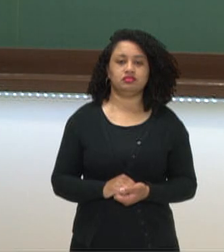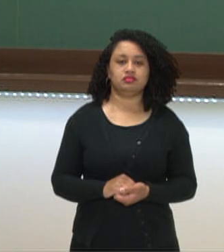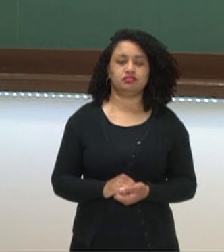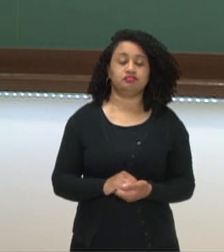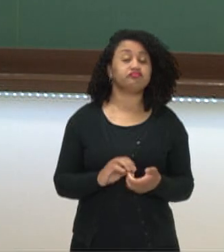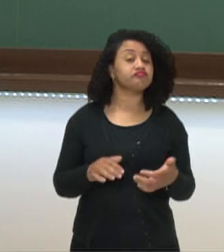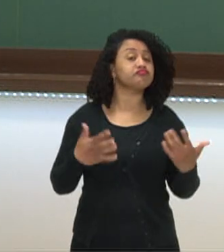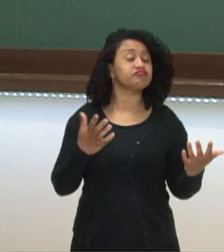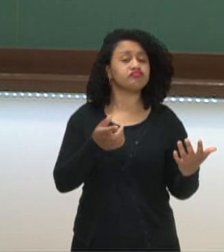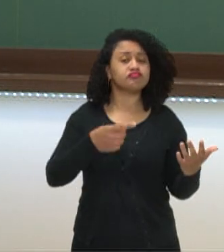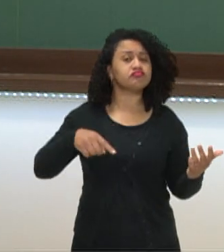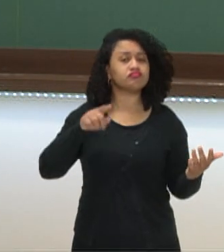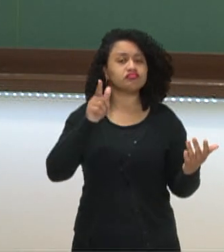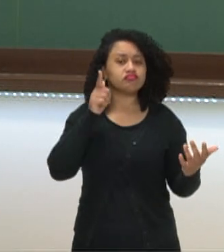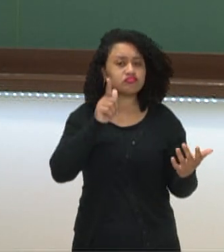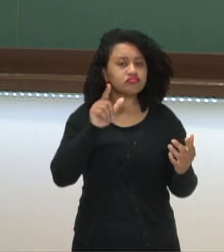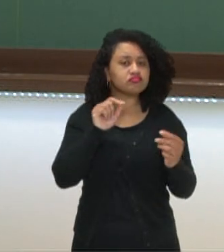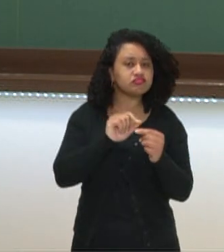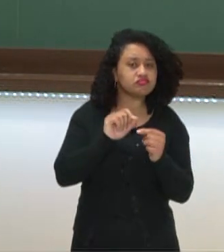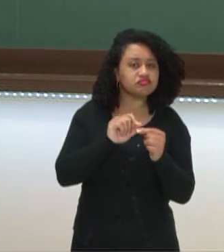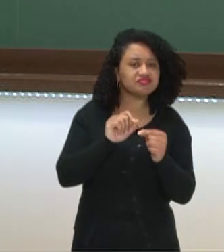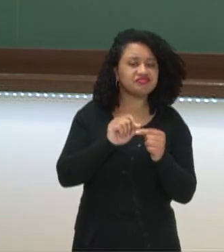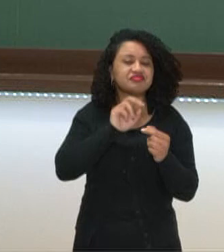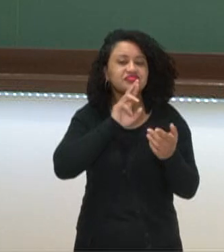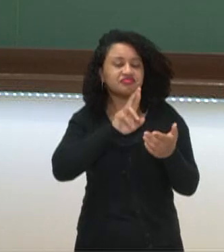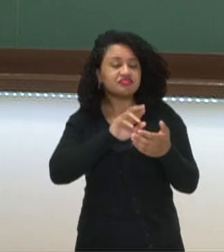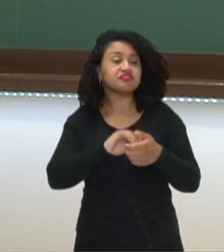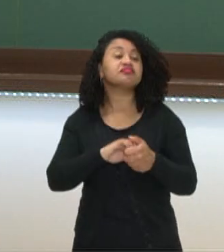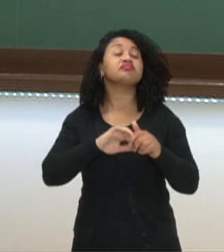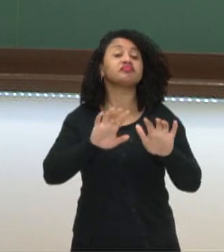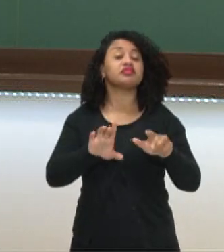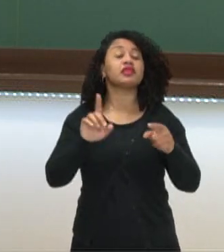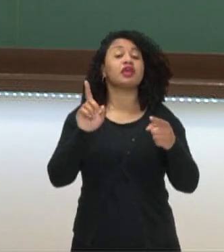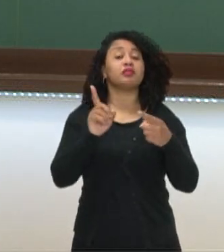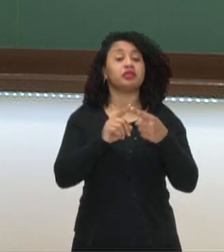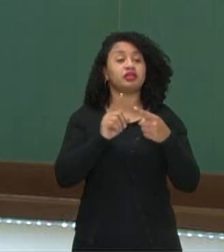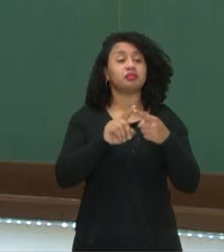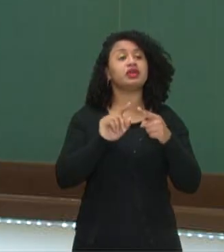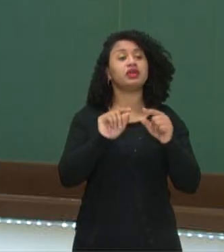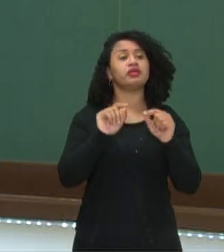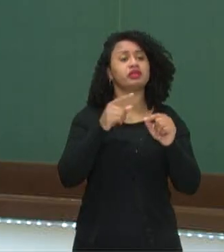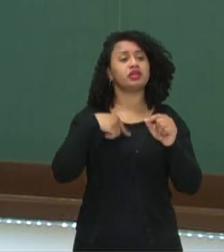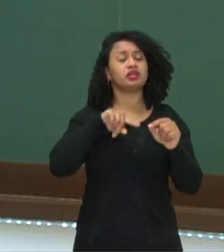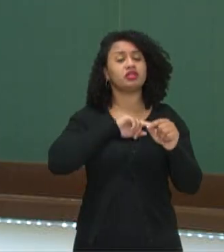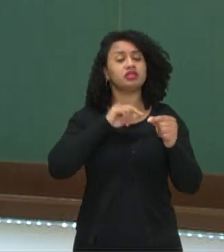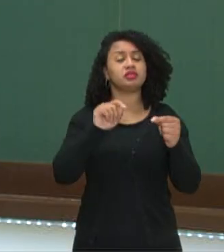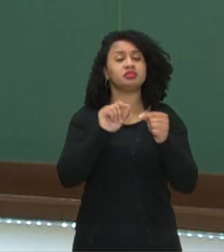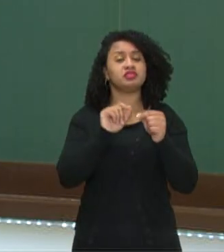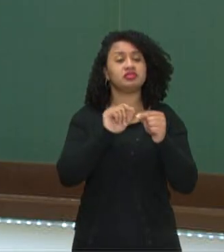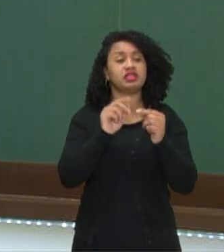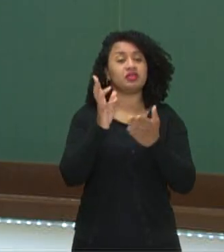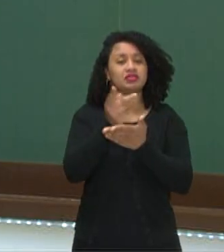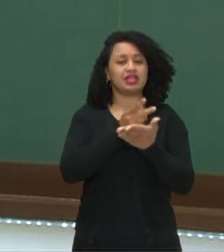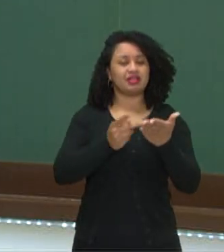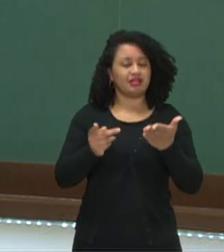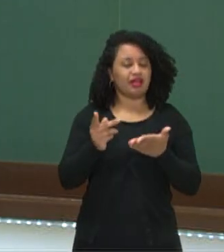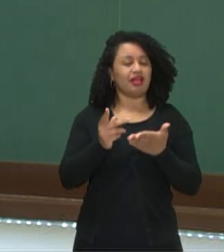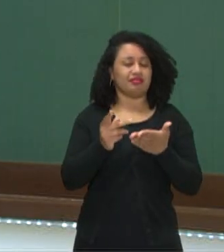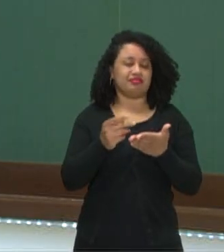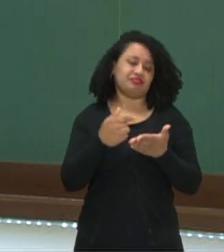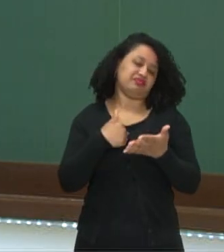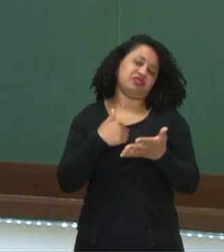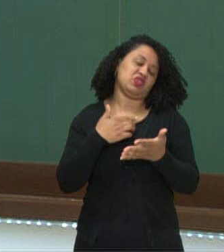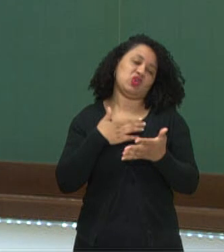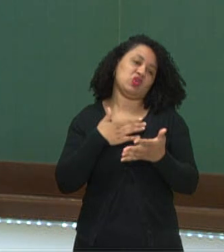E aí, meus queridos, conseguiram? Bem, antes de mais nada, como aqui em física, nós temos que fazer sempre um belo desenho, né? E eu, como